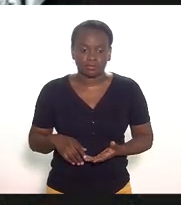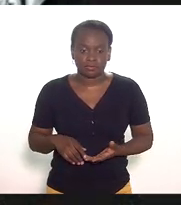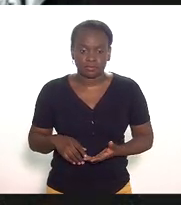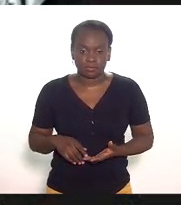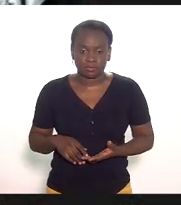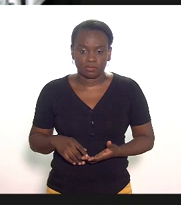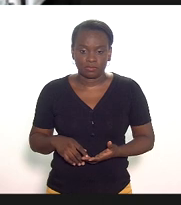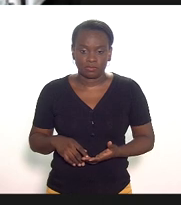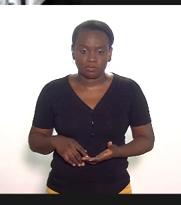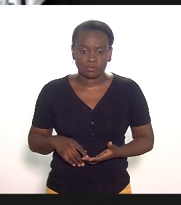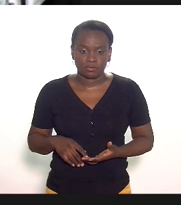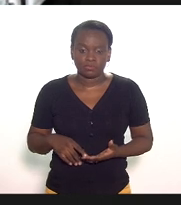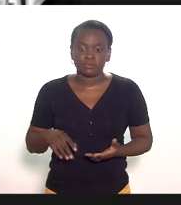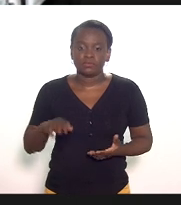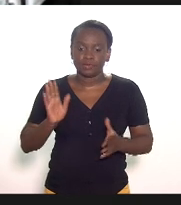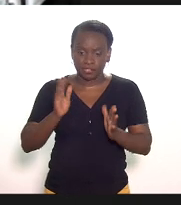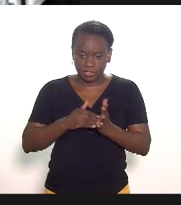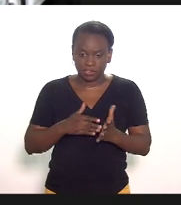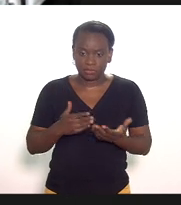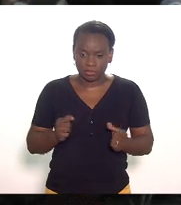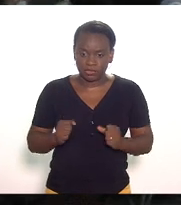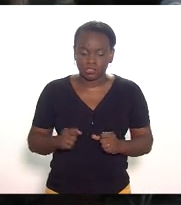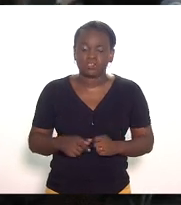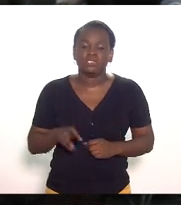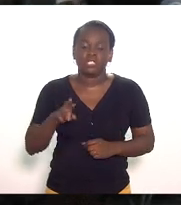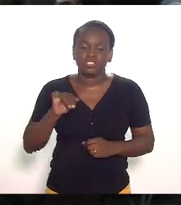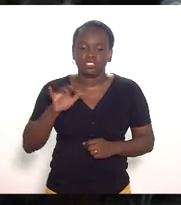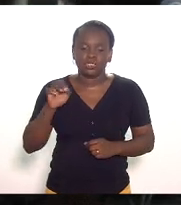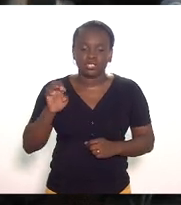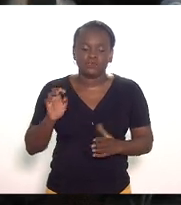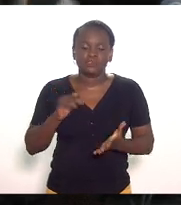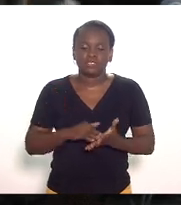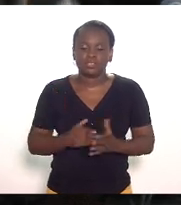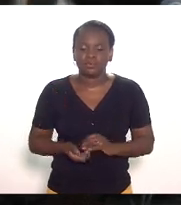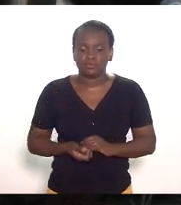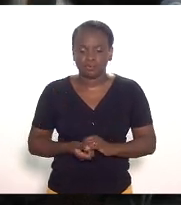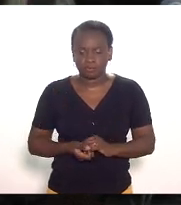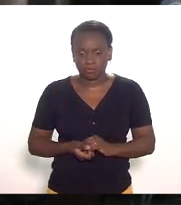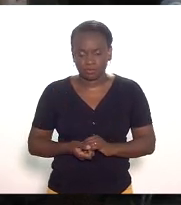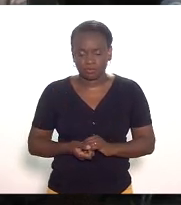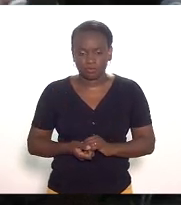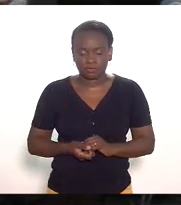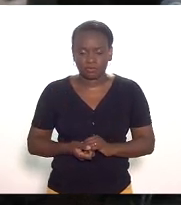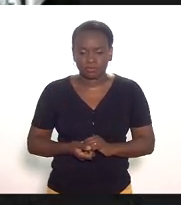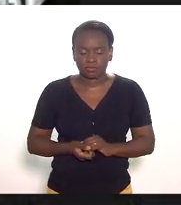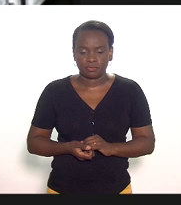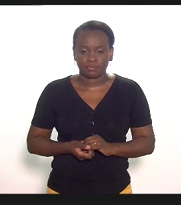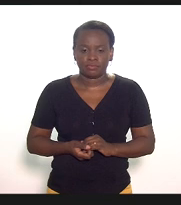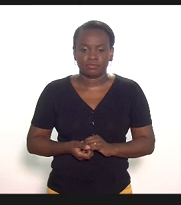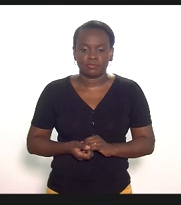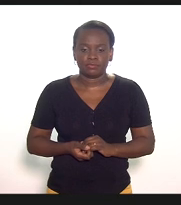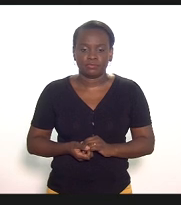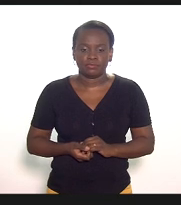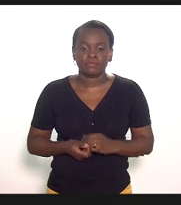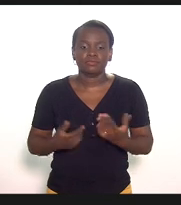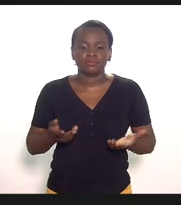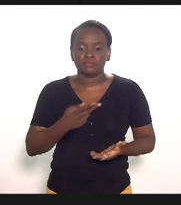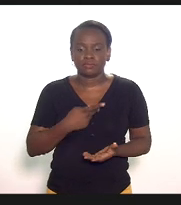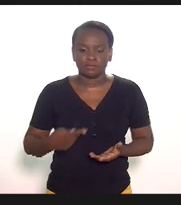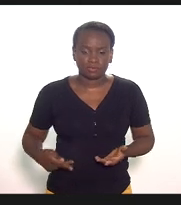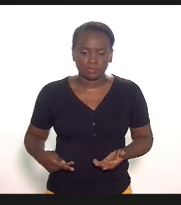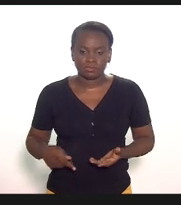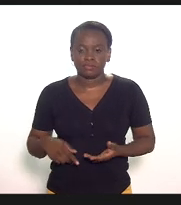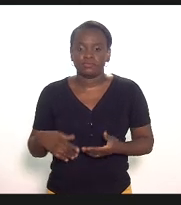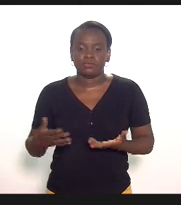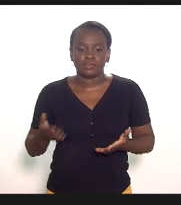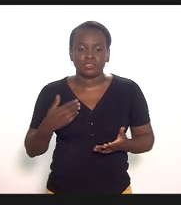expediente, presidente. No expediente final. Enfermeira Regiane, expediente final. Eu queria expediente final, por gentileza. Presidente, me inscreve no